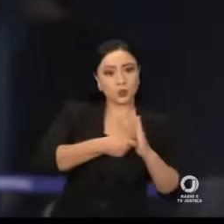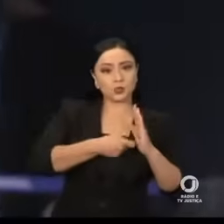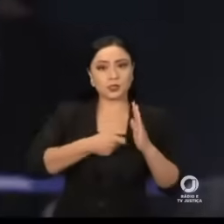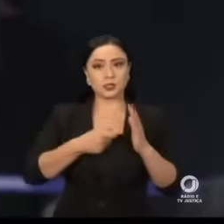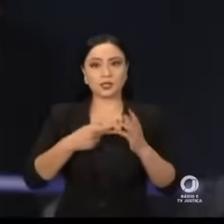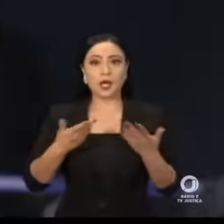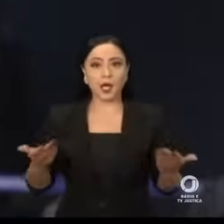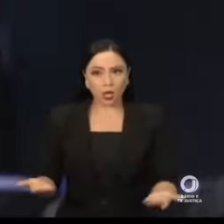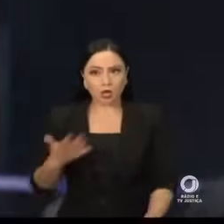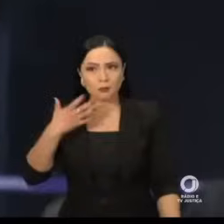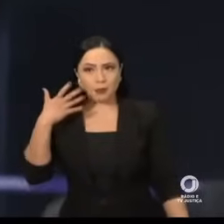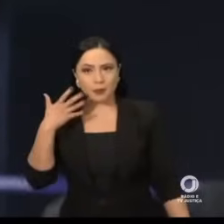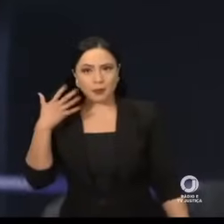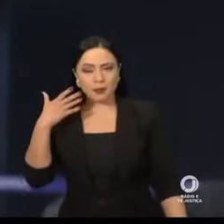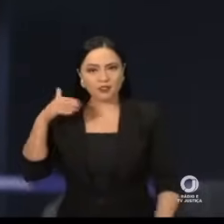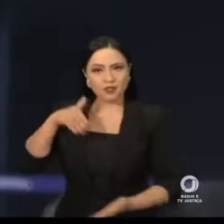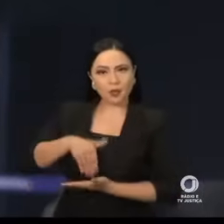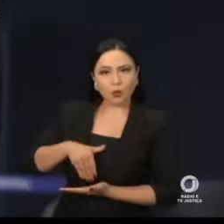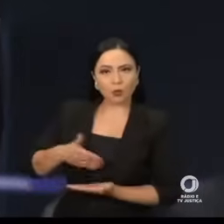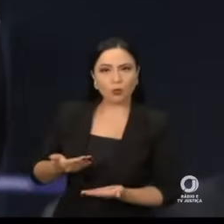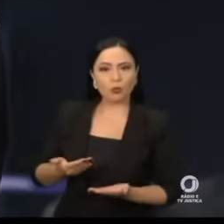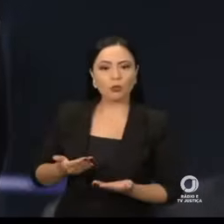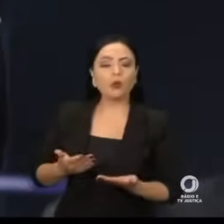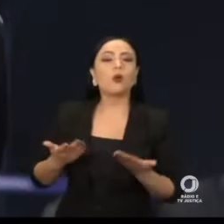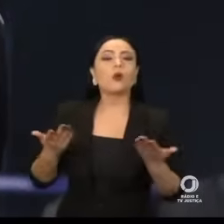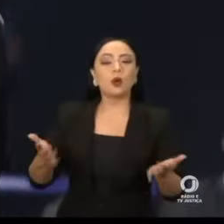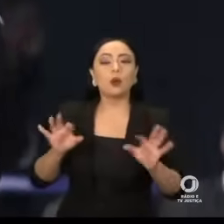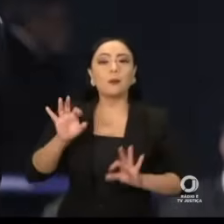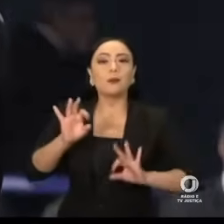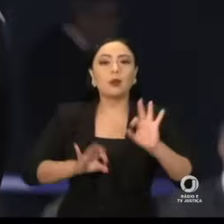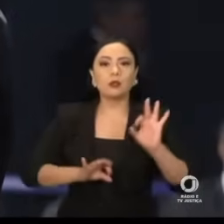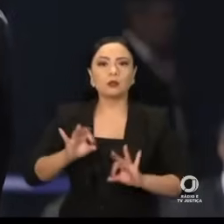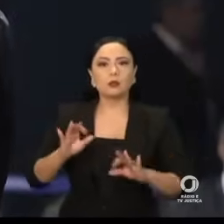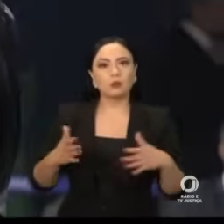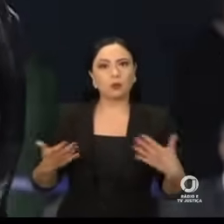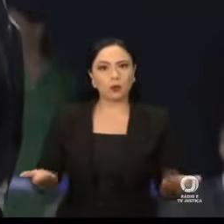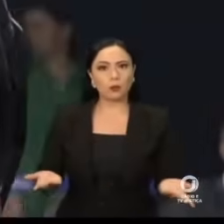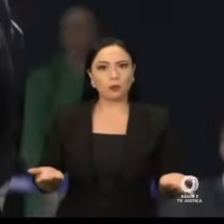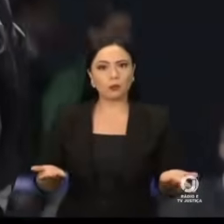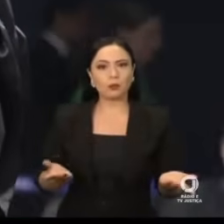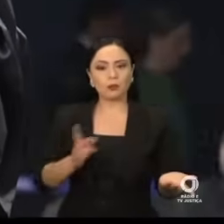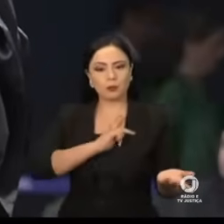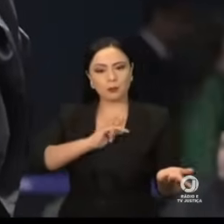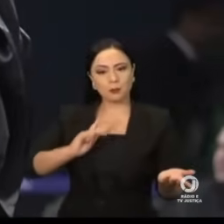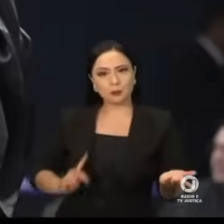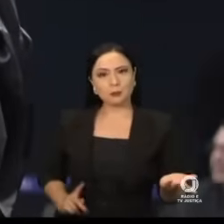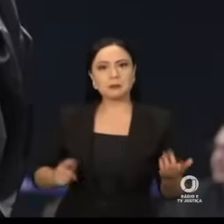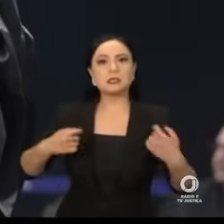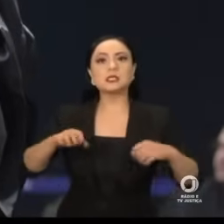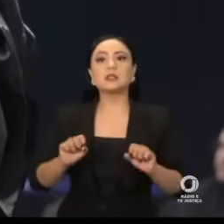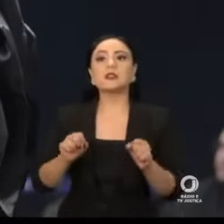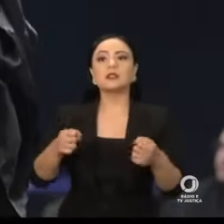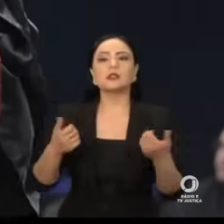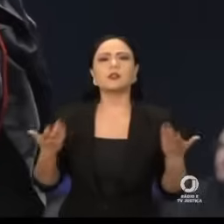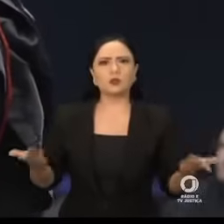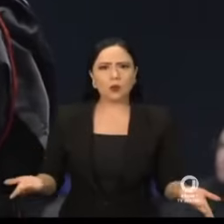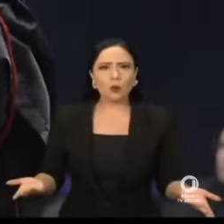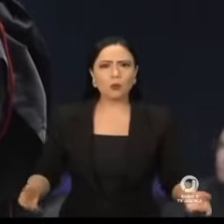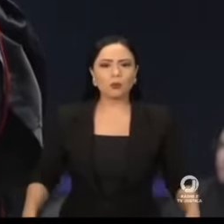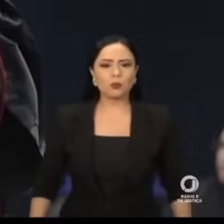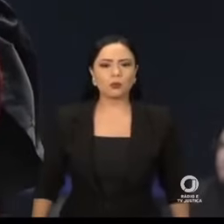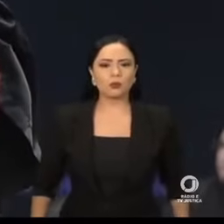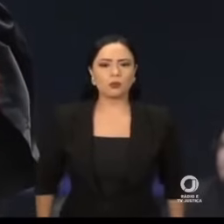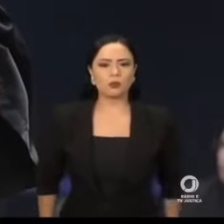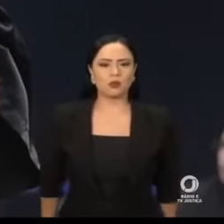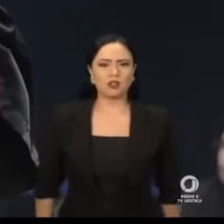finais, qual o plano que o presidente tem que se defender. Ele foi acusado